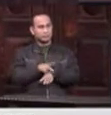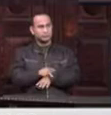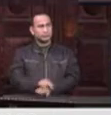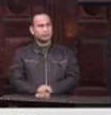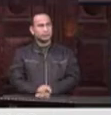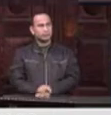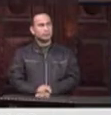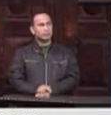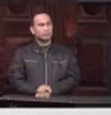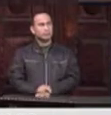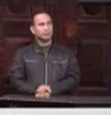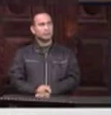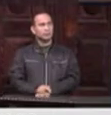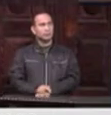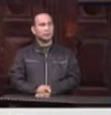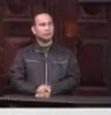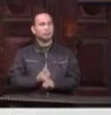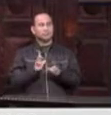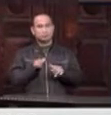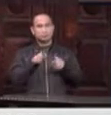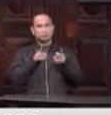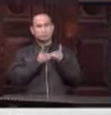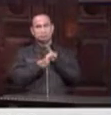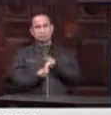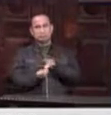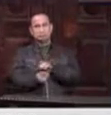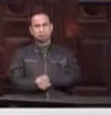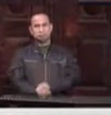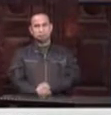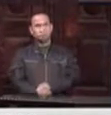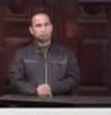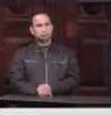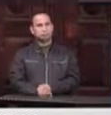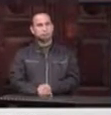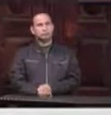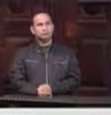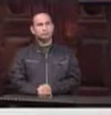para contrapor uma posição